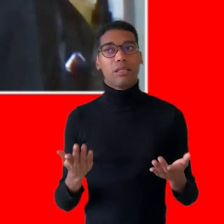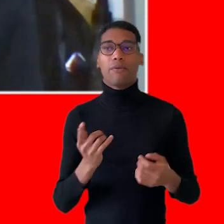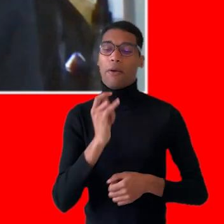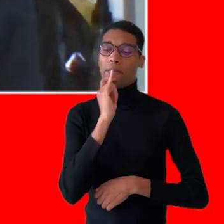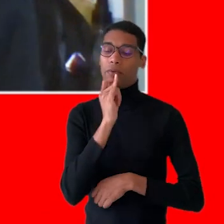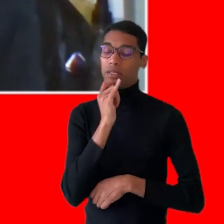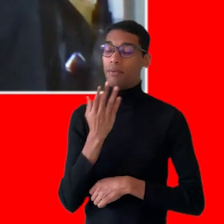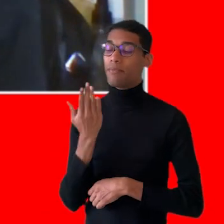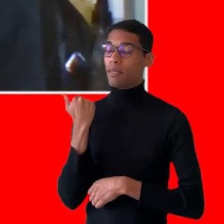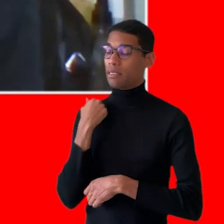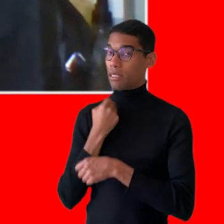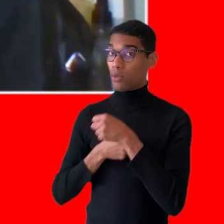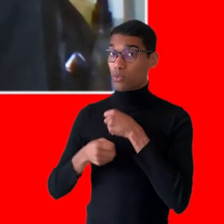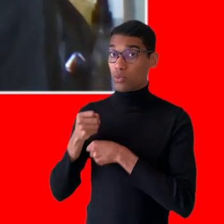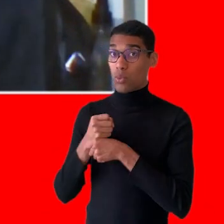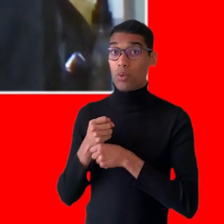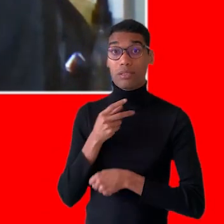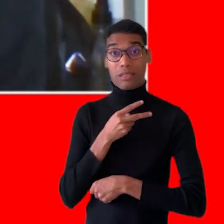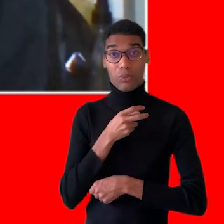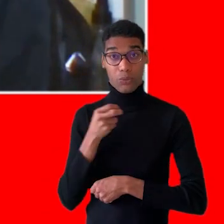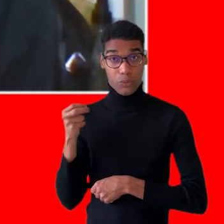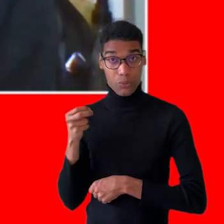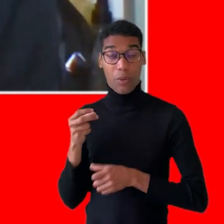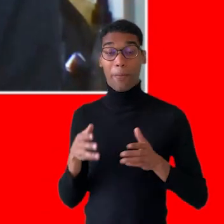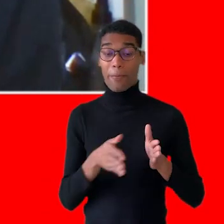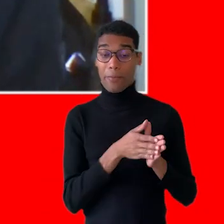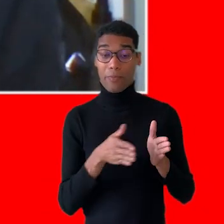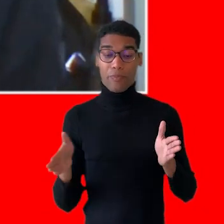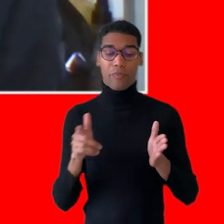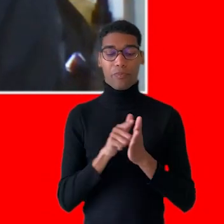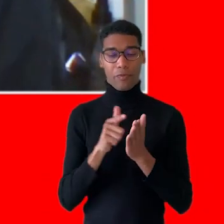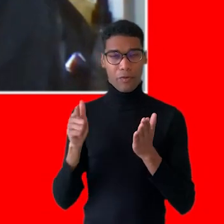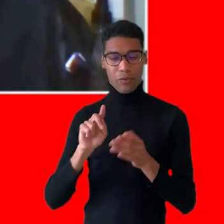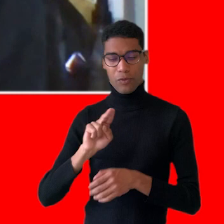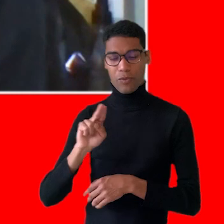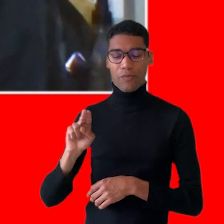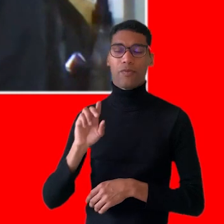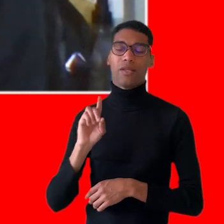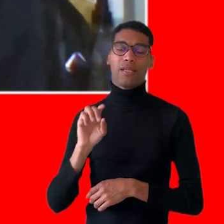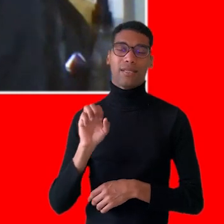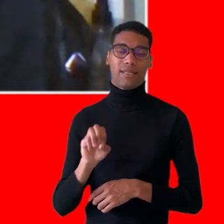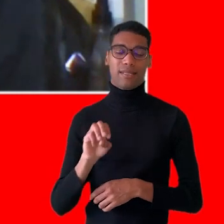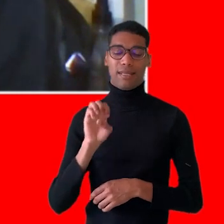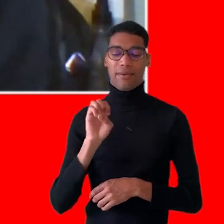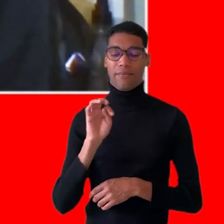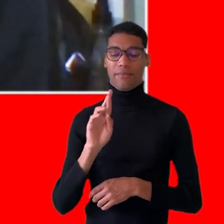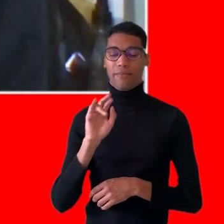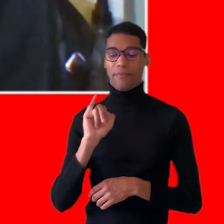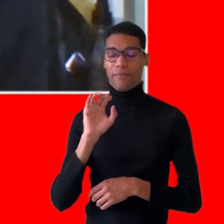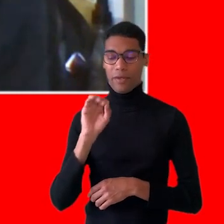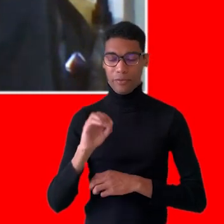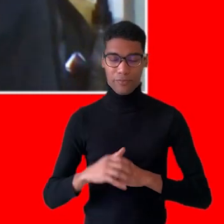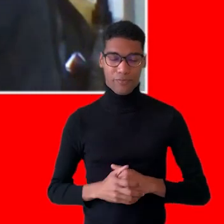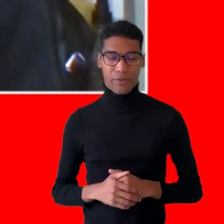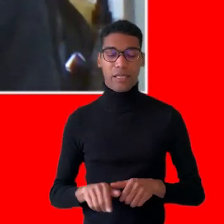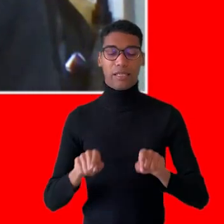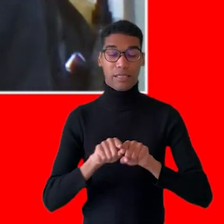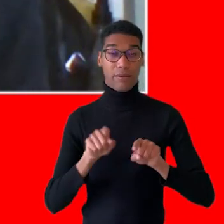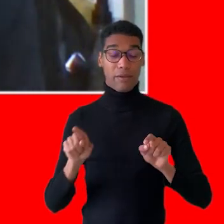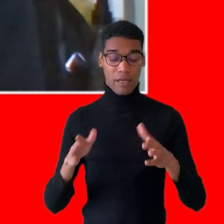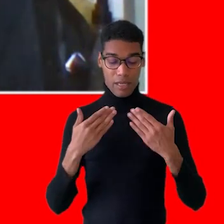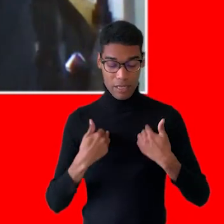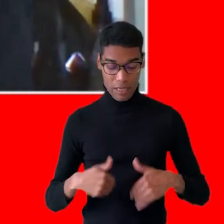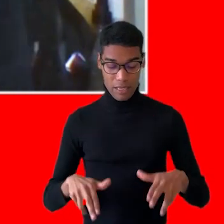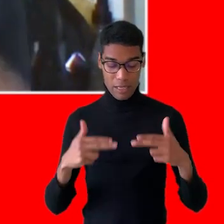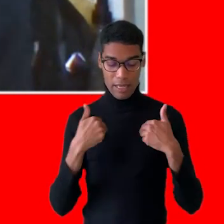nos anos 2000 ainda, um jornalista chamado Demétrio Magnoli, um